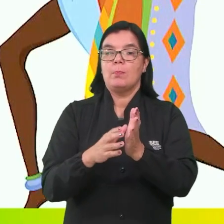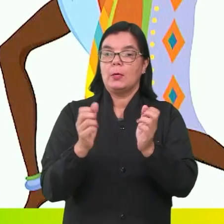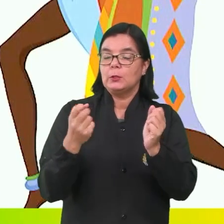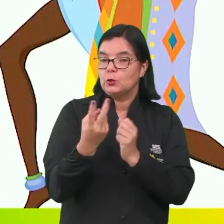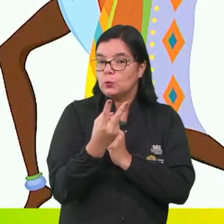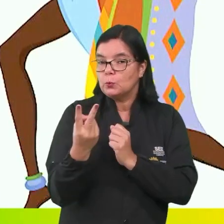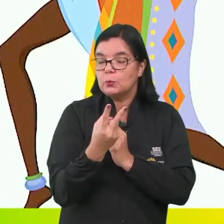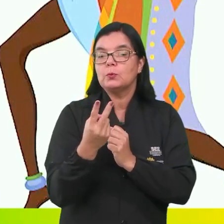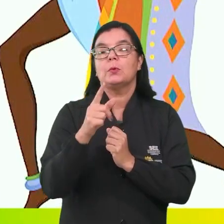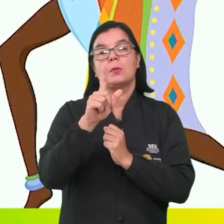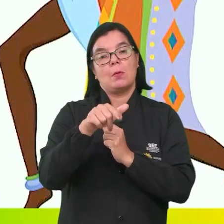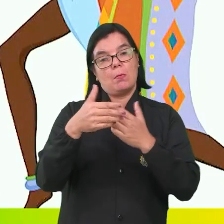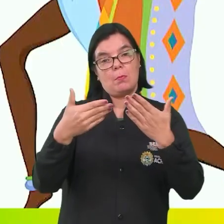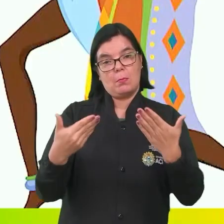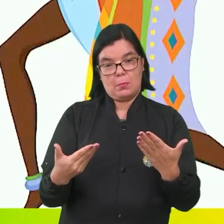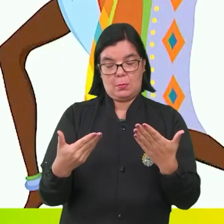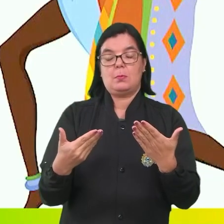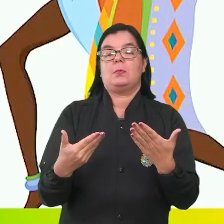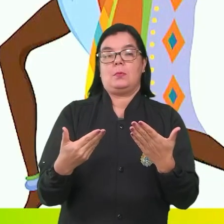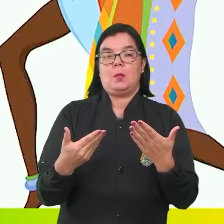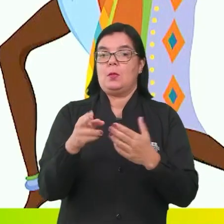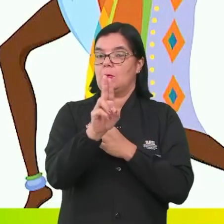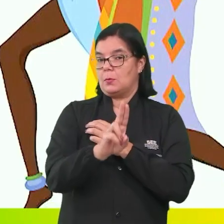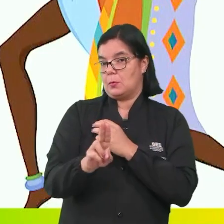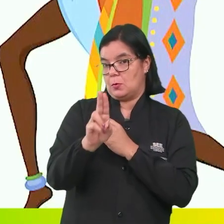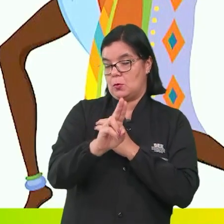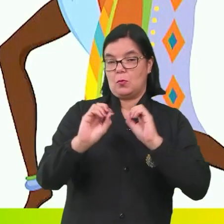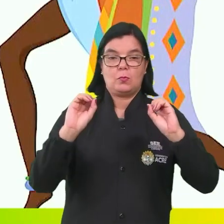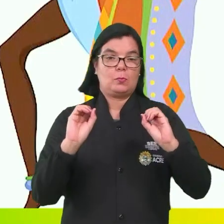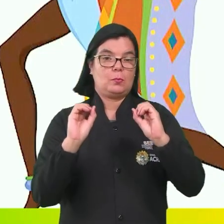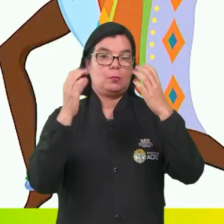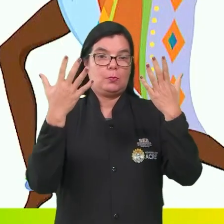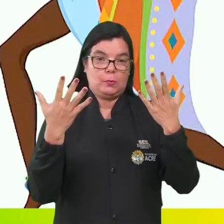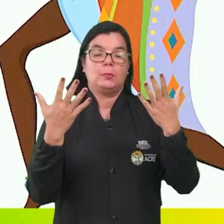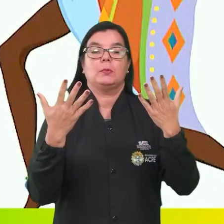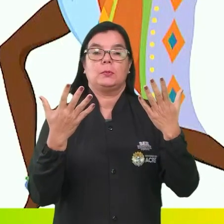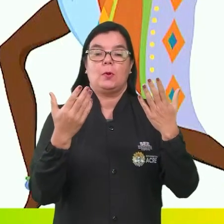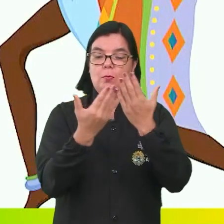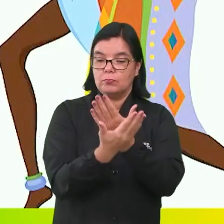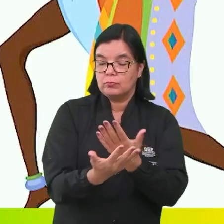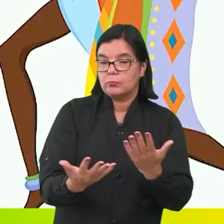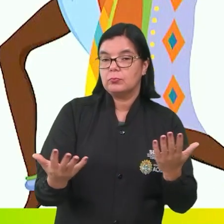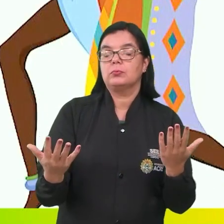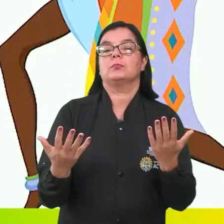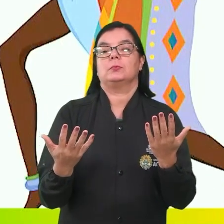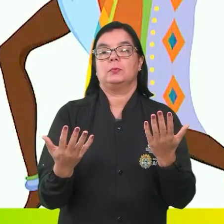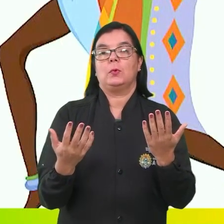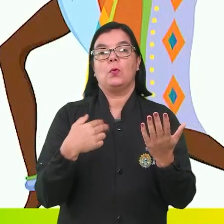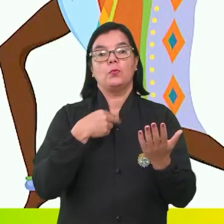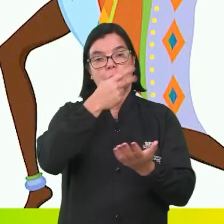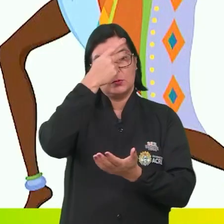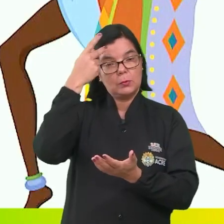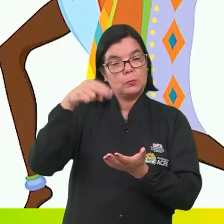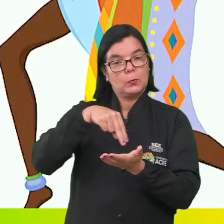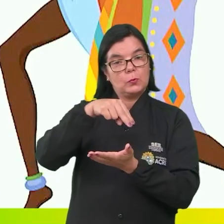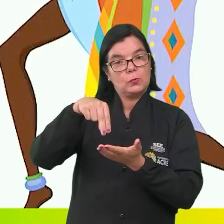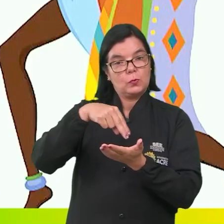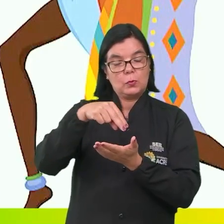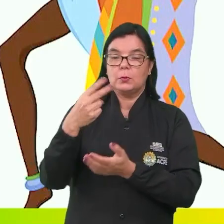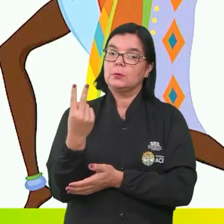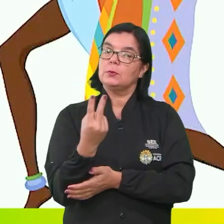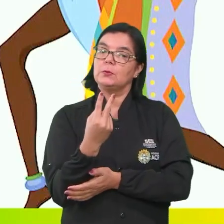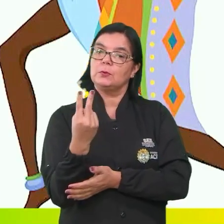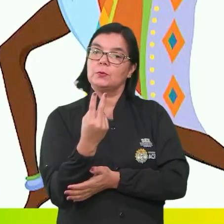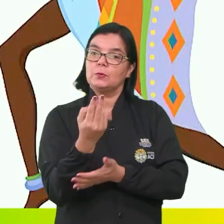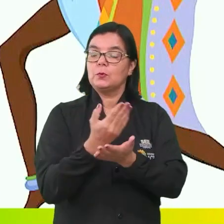é muito utilizada em festas, confraternizações, onde os bailarinos se colocam em